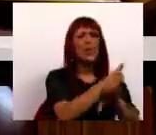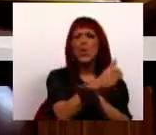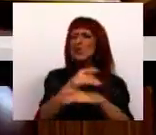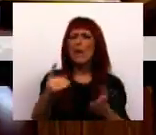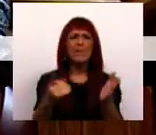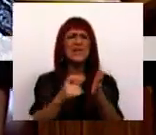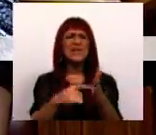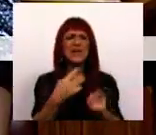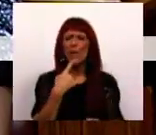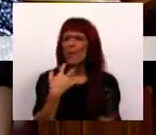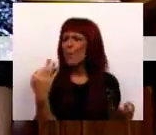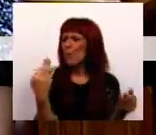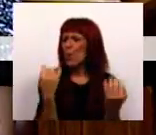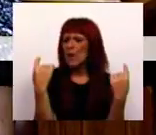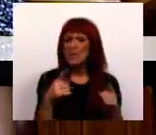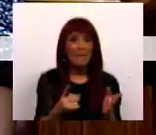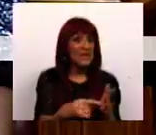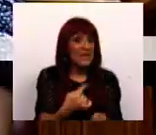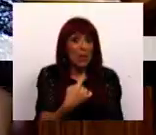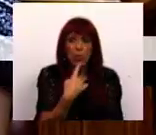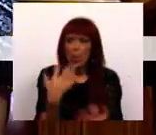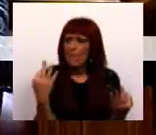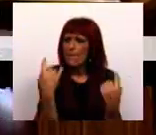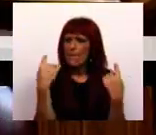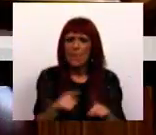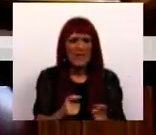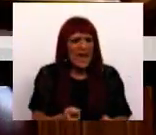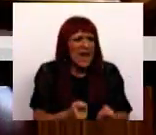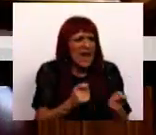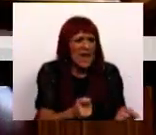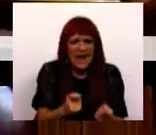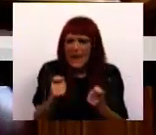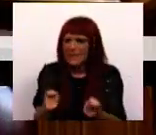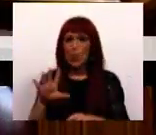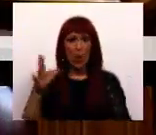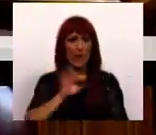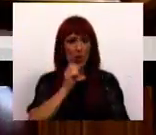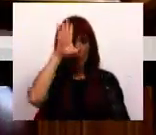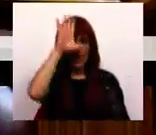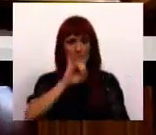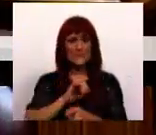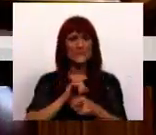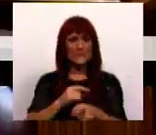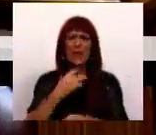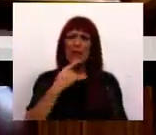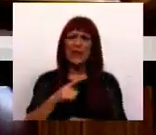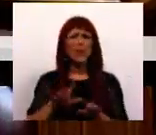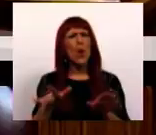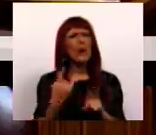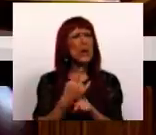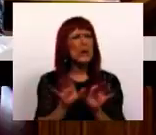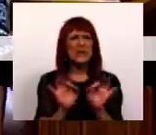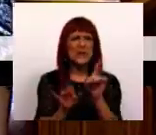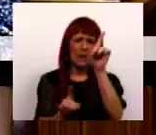que precisam verdadeiramente de investimento, e quando o Sr. Primeiro-Ministro diz qualquer coisa